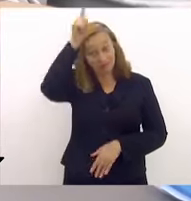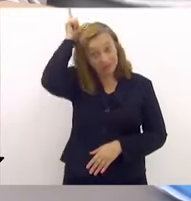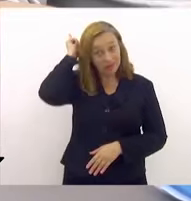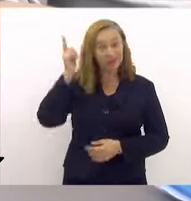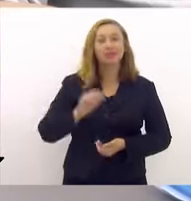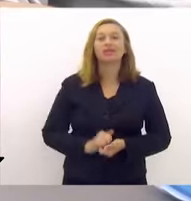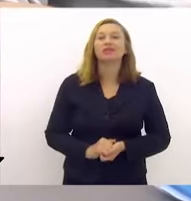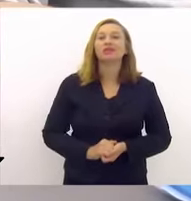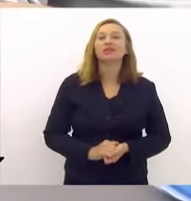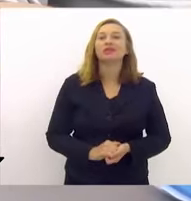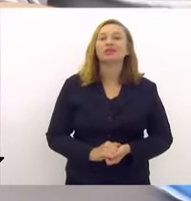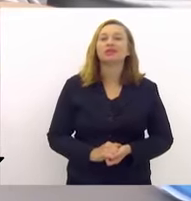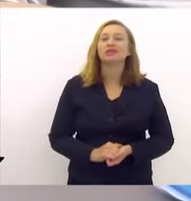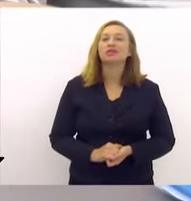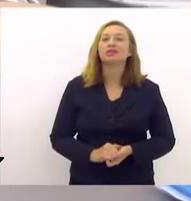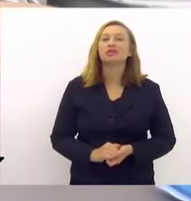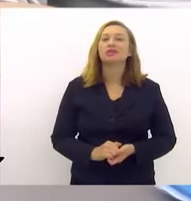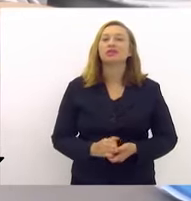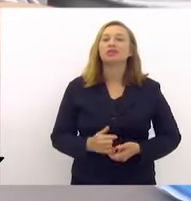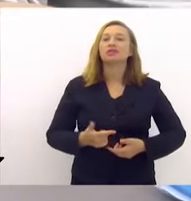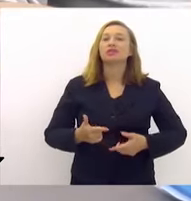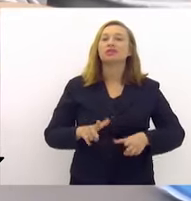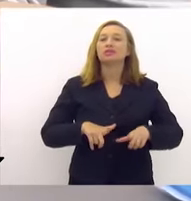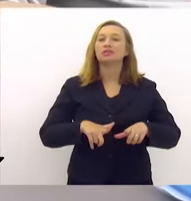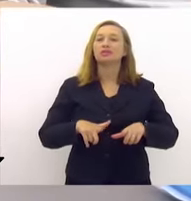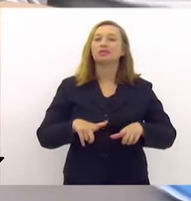foi a que determinava que os serviços de saúde